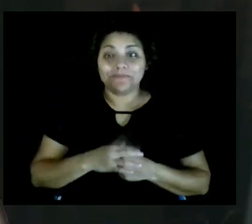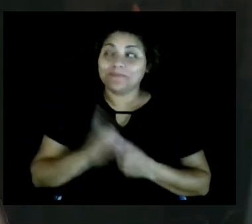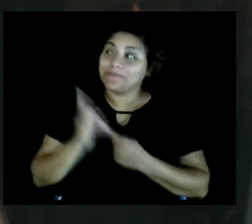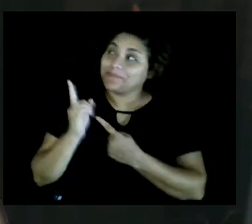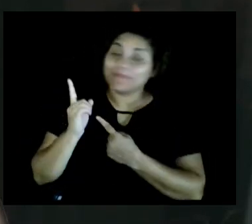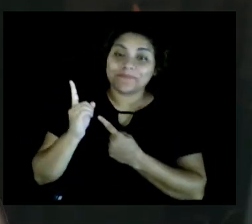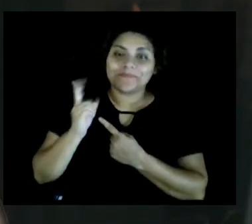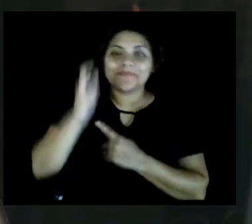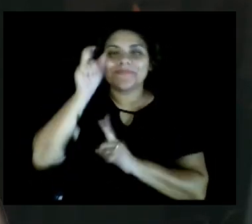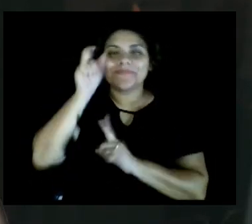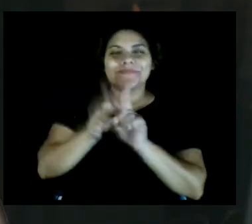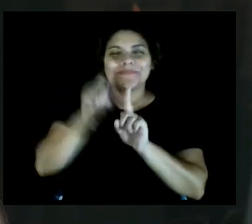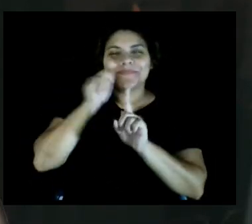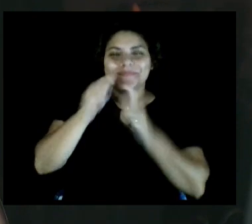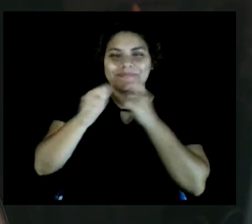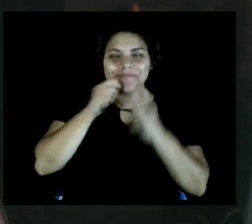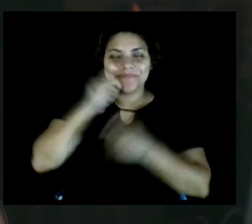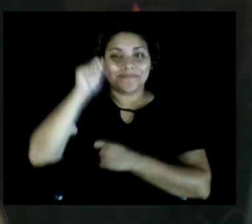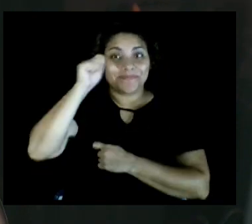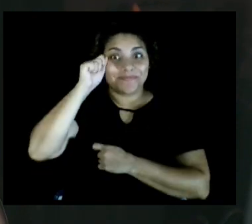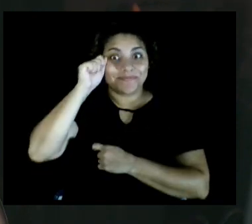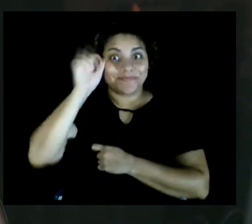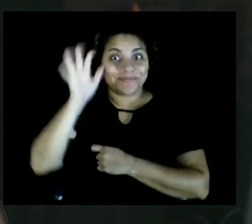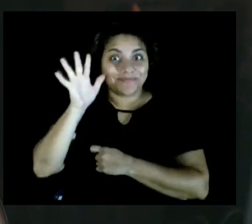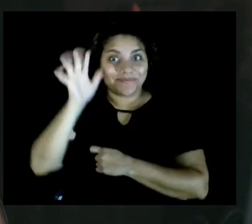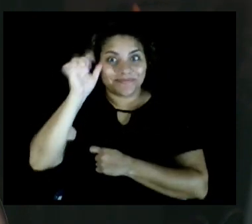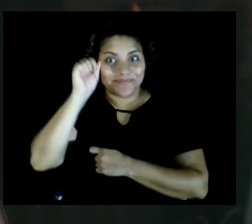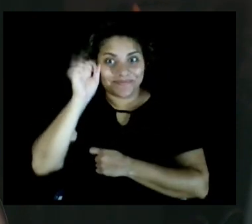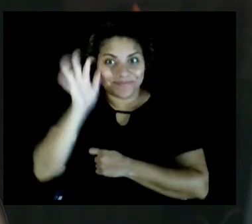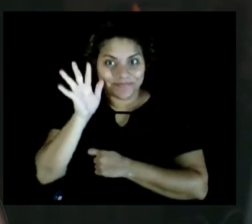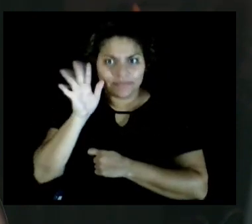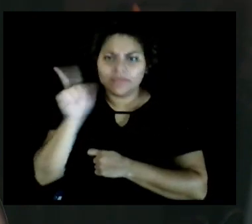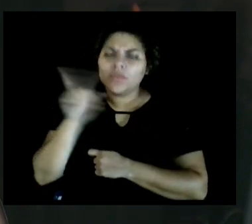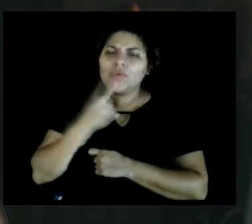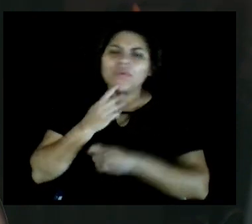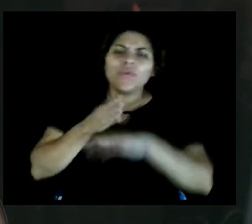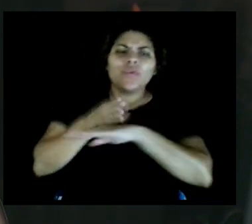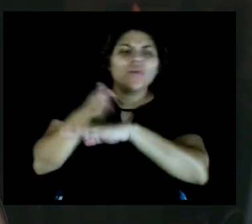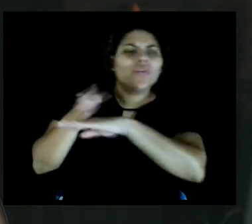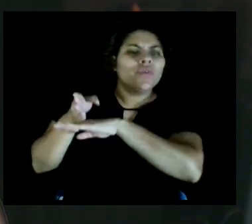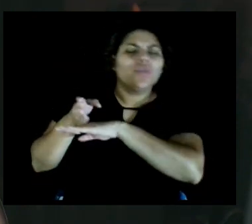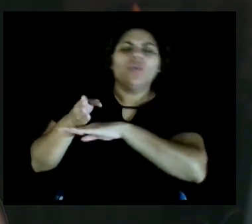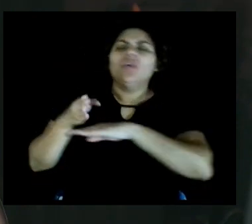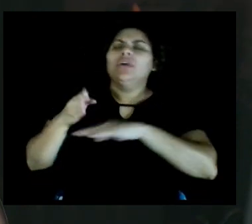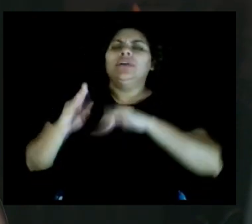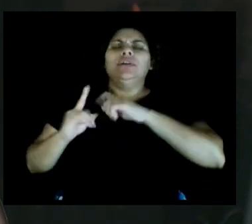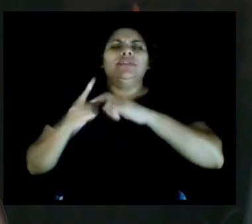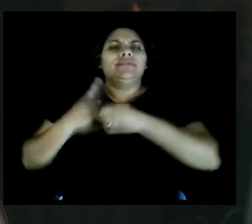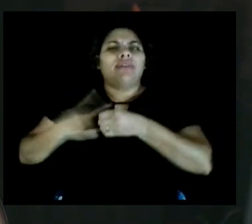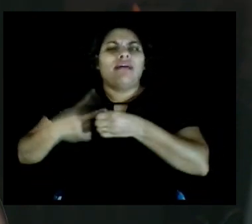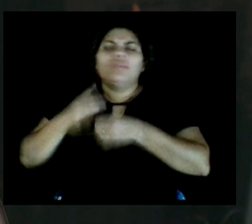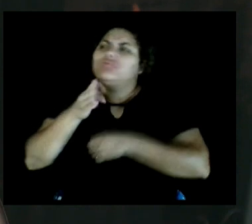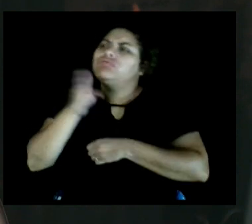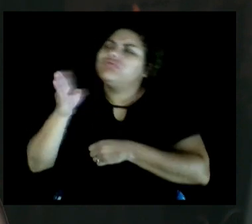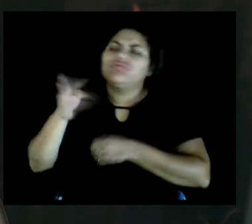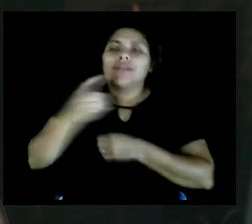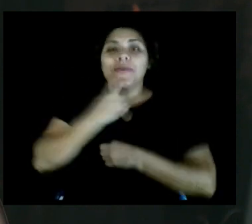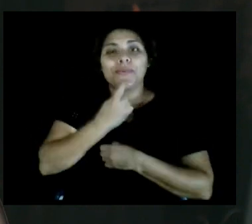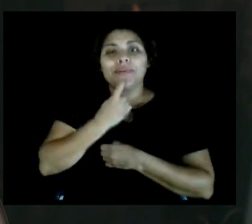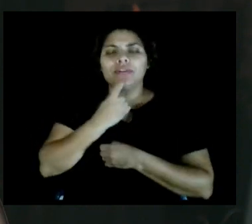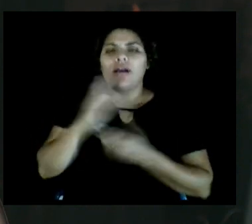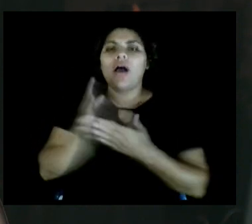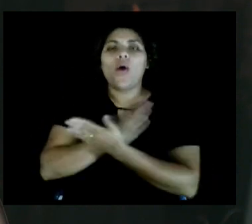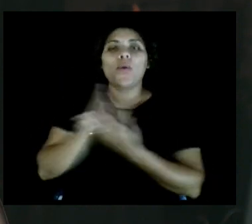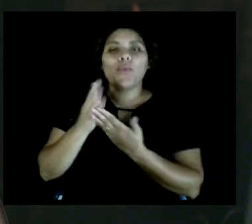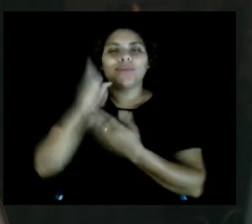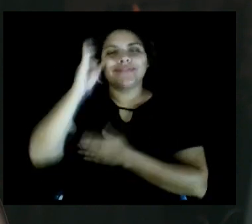da cidade. Então ela vai falar com a gente. A nostalgia pode ter algo de melancólico para alguns, mas outras pessoas pode ser aí